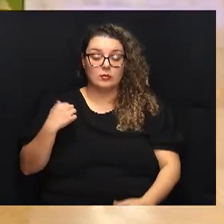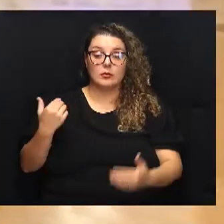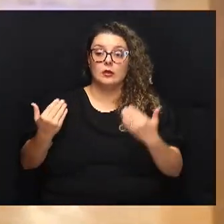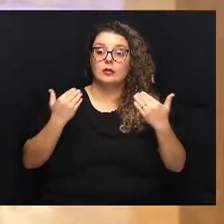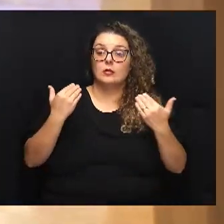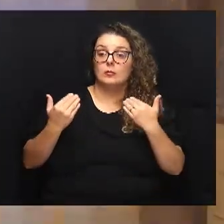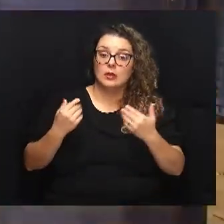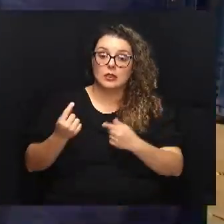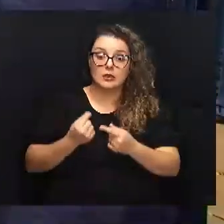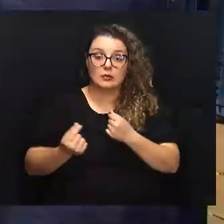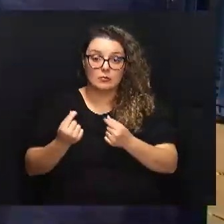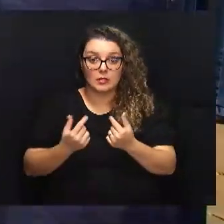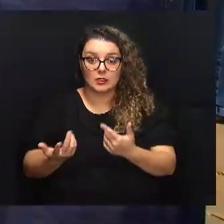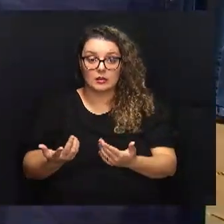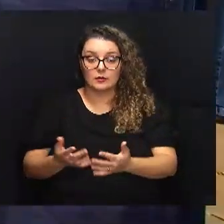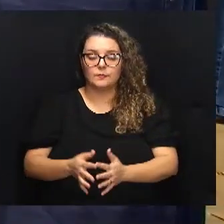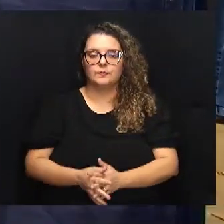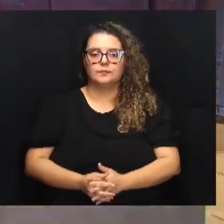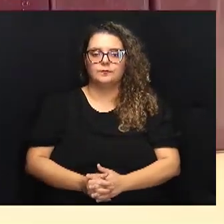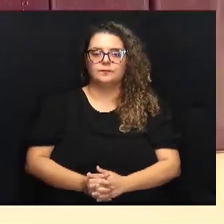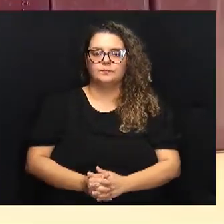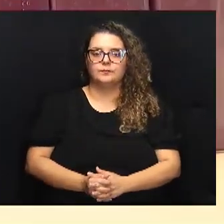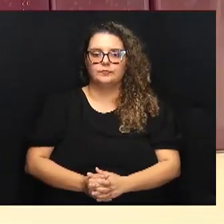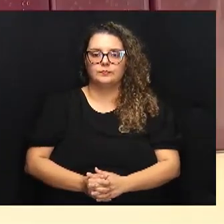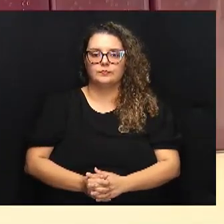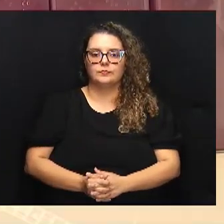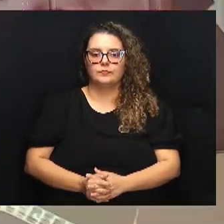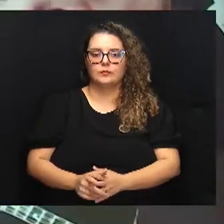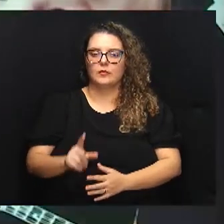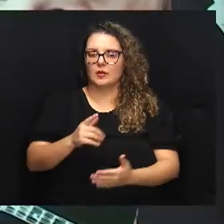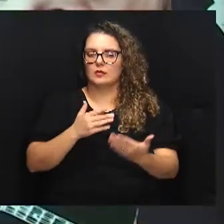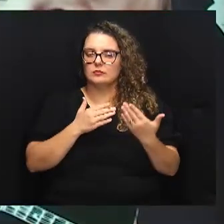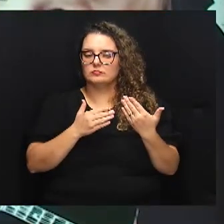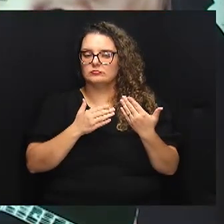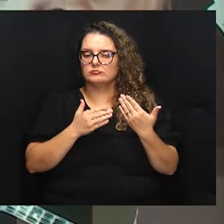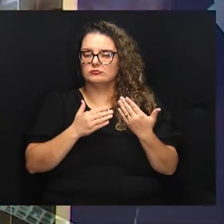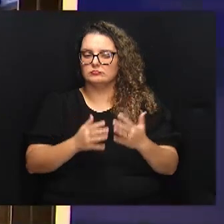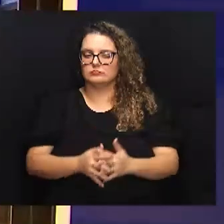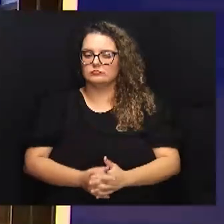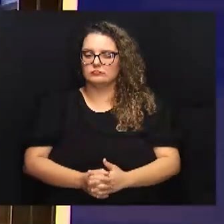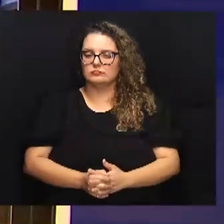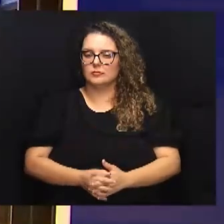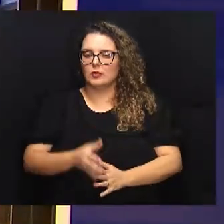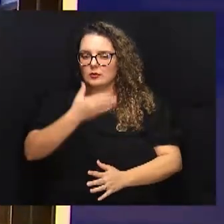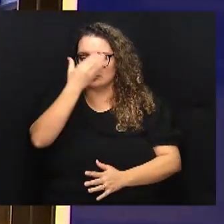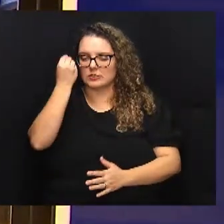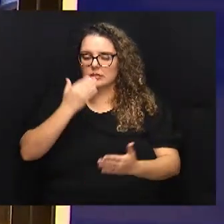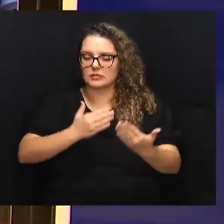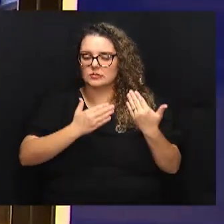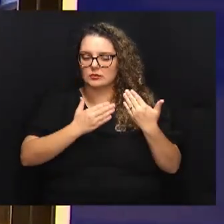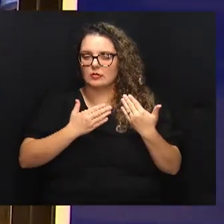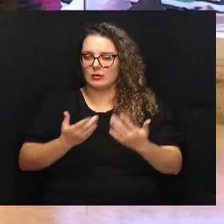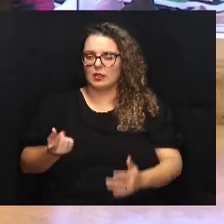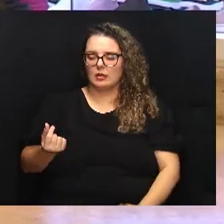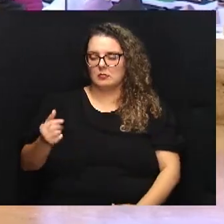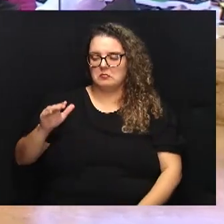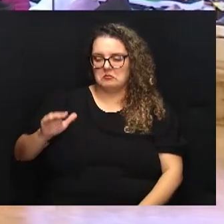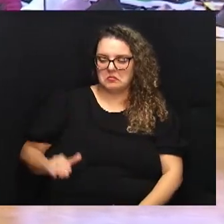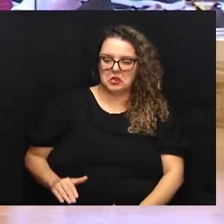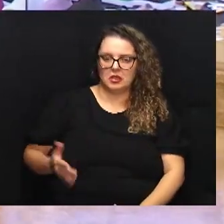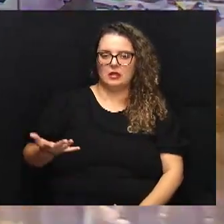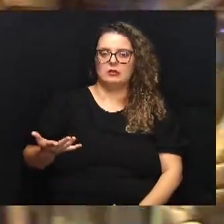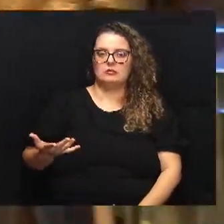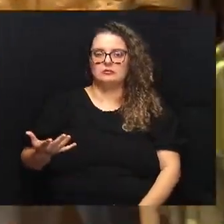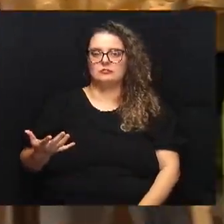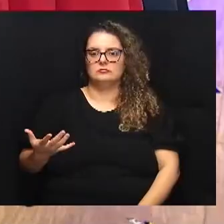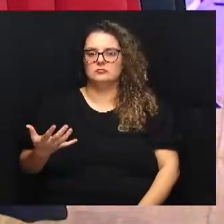preço, não ficar desconfiado de ofertas muito mirabolantes, né? Ou preço muito baixo, uma